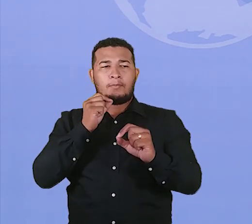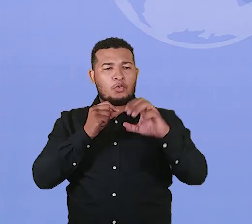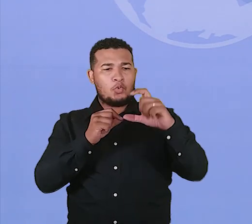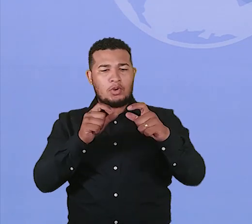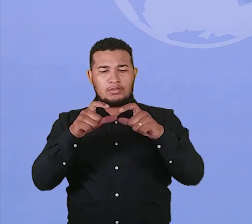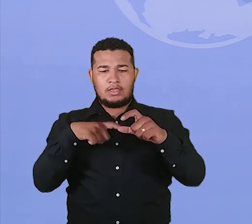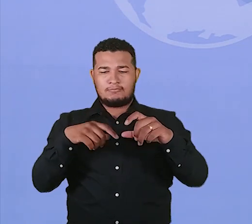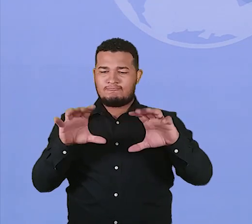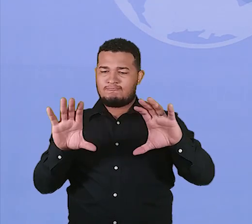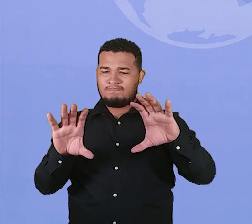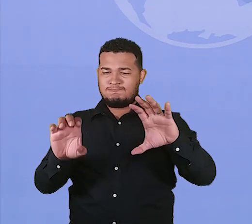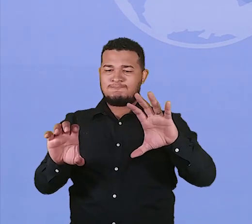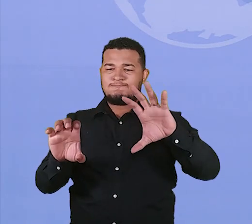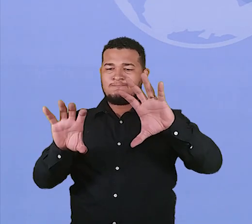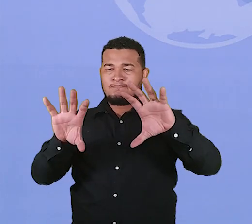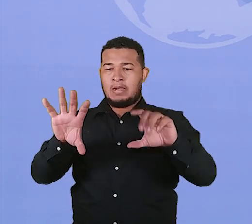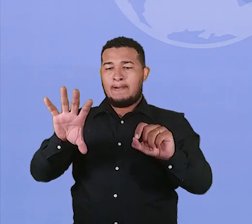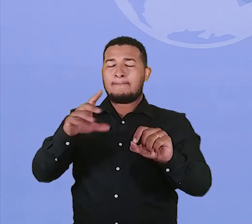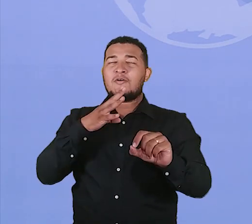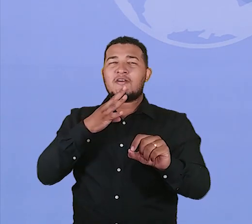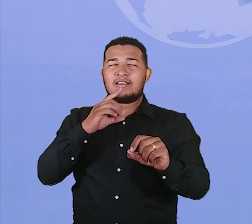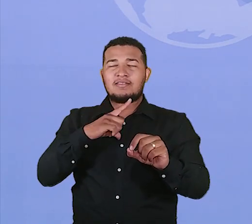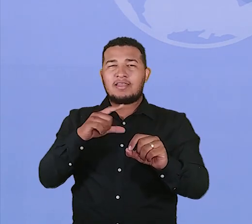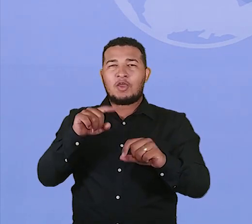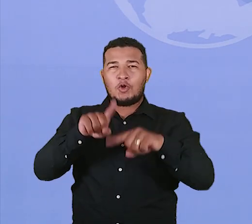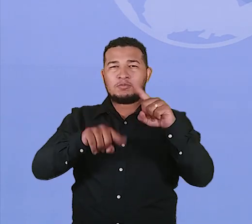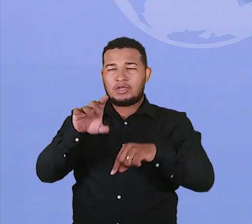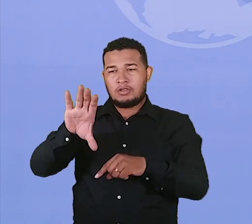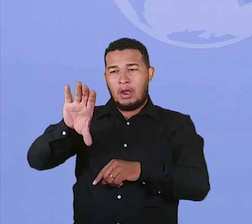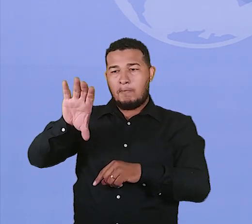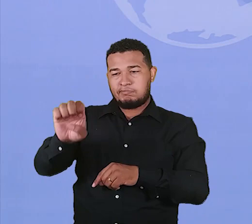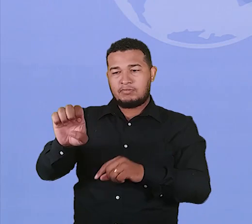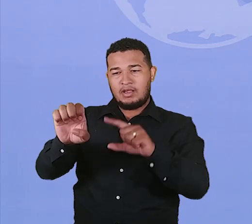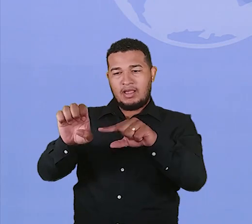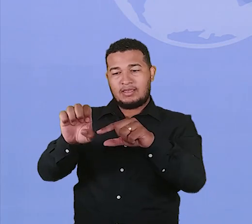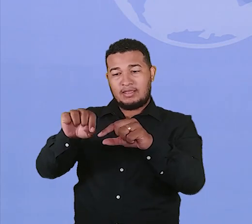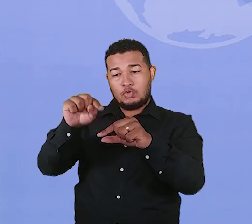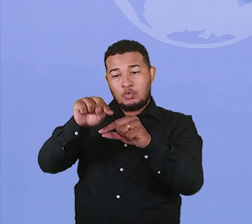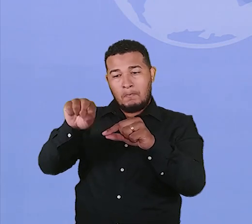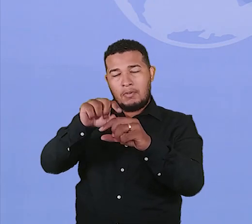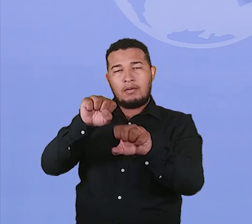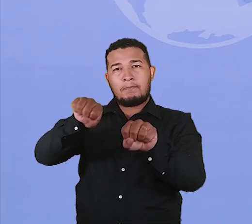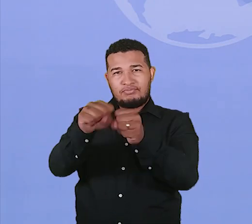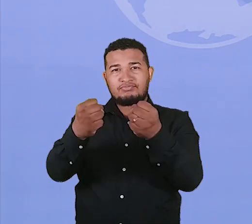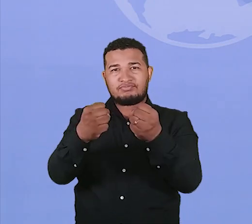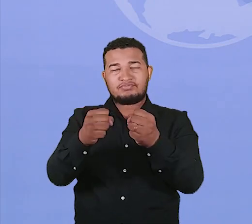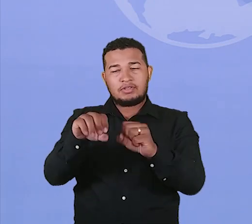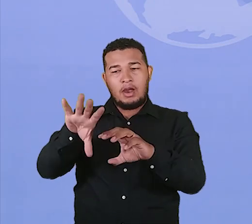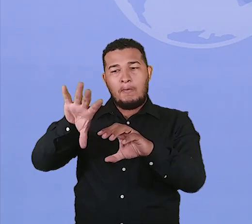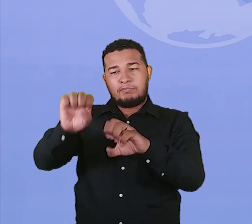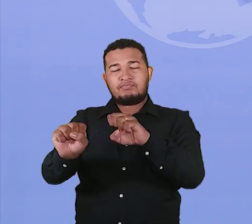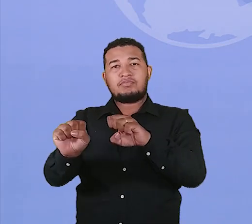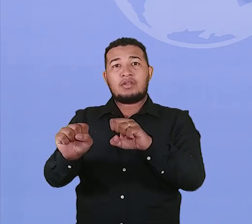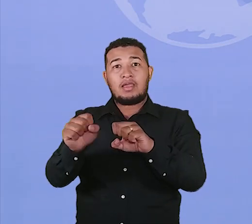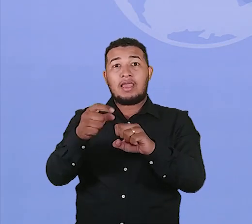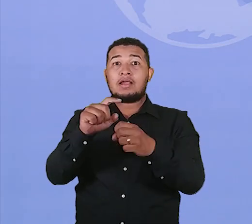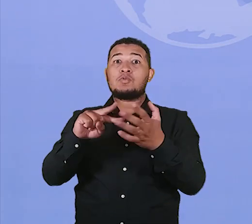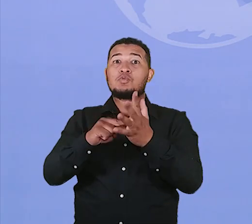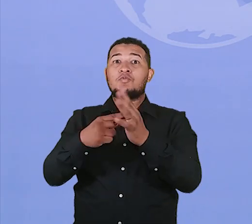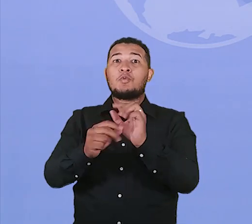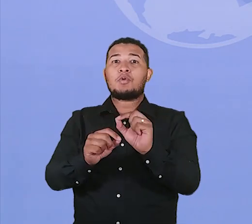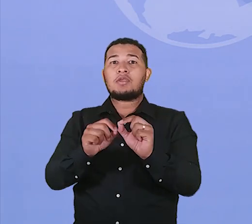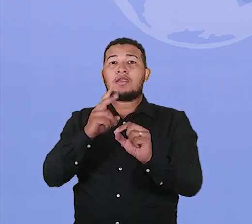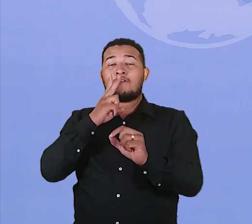colocar a nós está no meio e a força você vai fazer do outro lado tá então é inter-resistente a res e